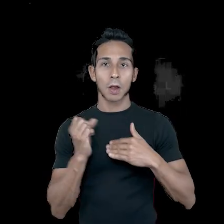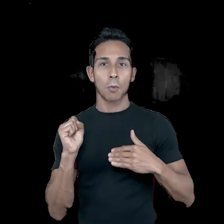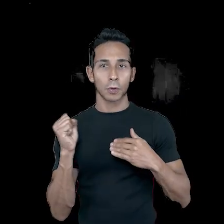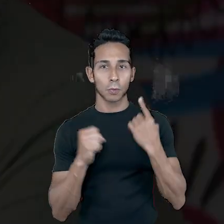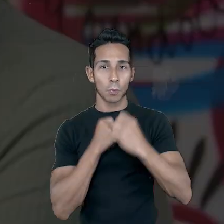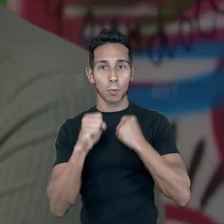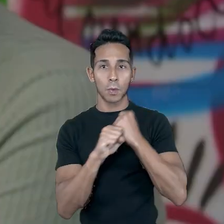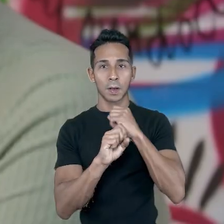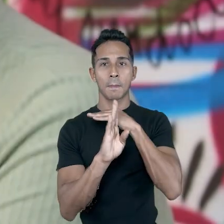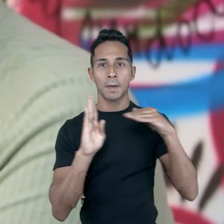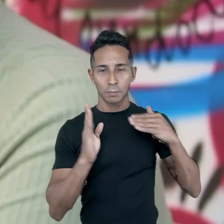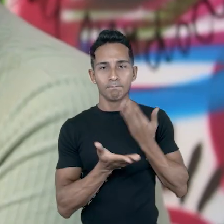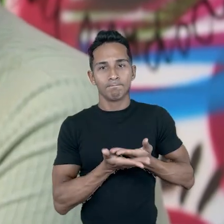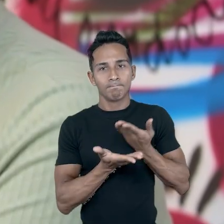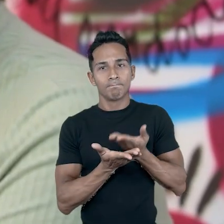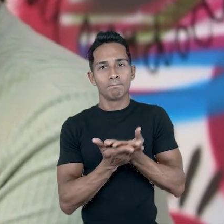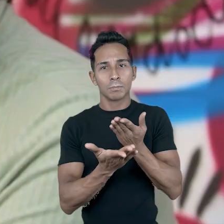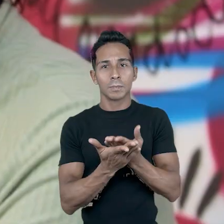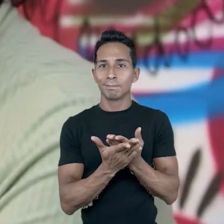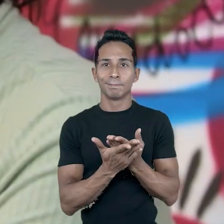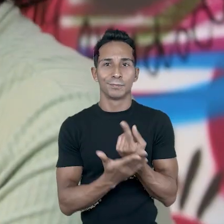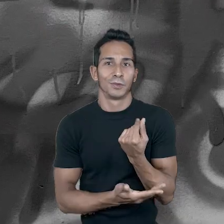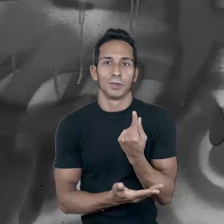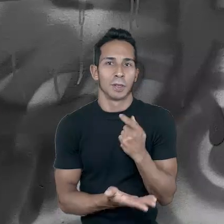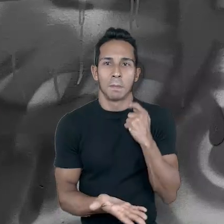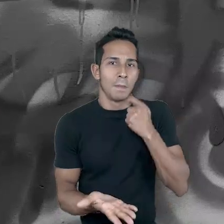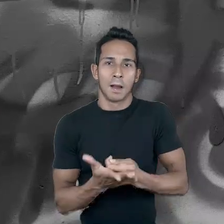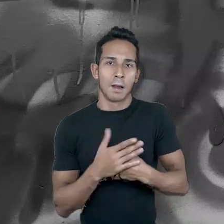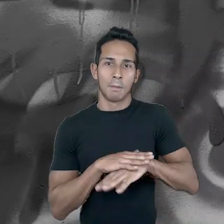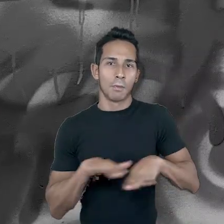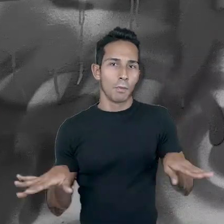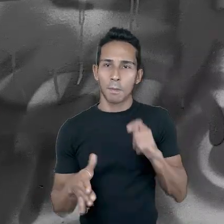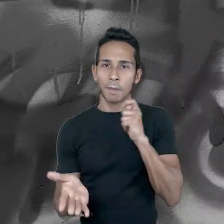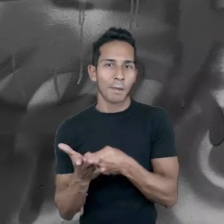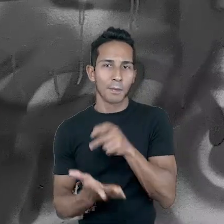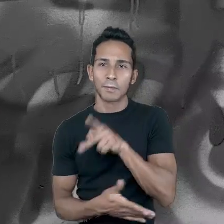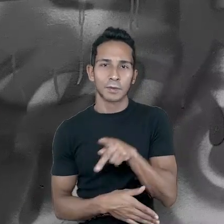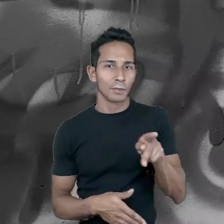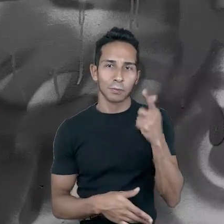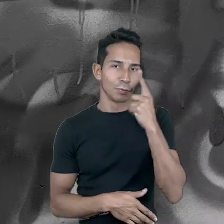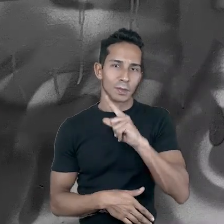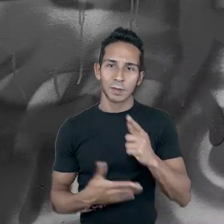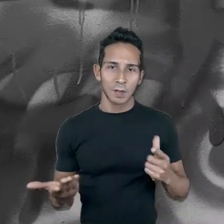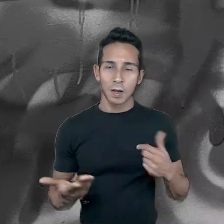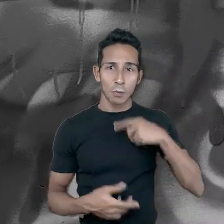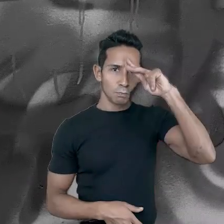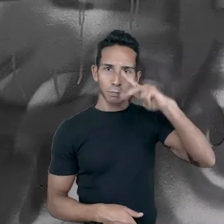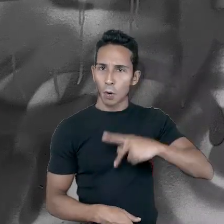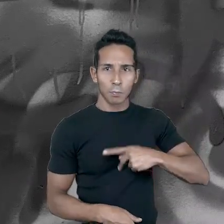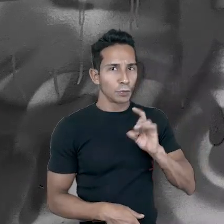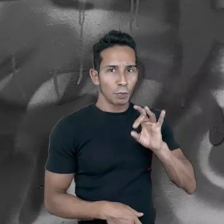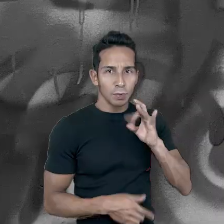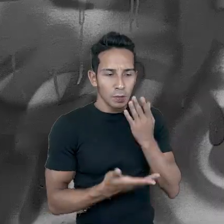dos 7 aos 8, foi 1 ano e meio estudando. Aí não tinha mais dinheiro para pagar, né, professora e